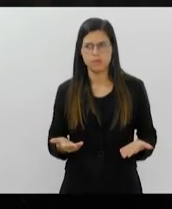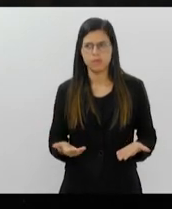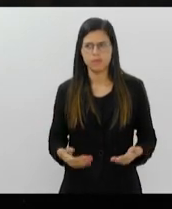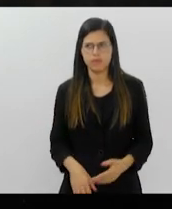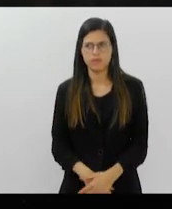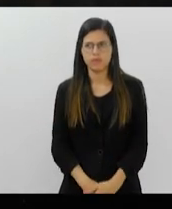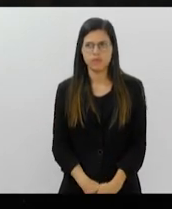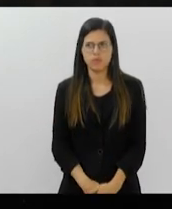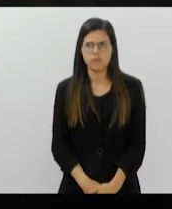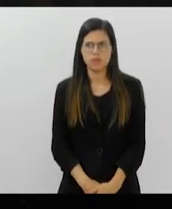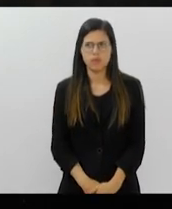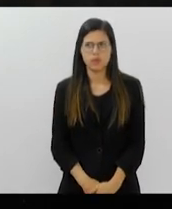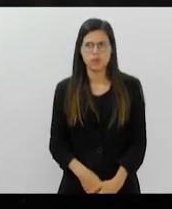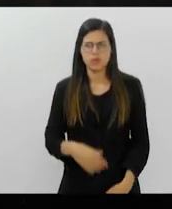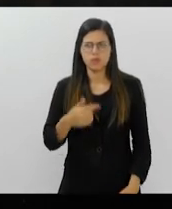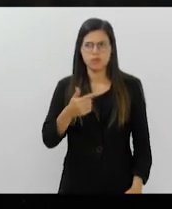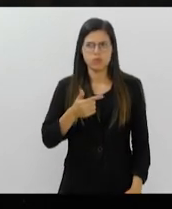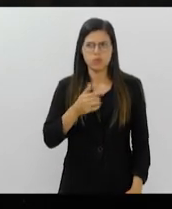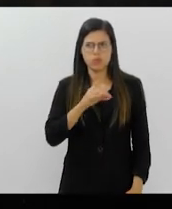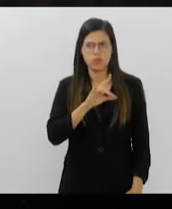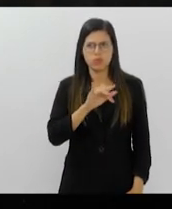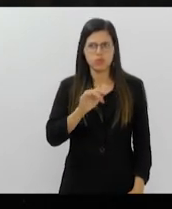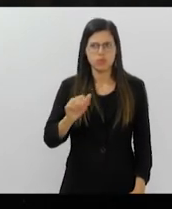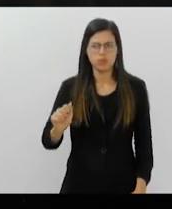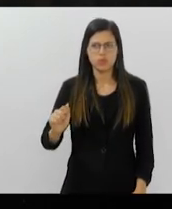é o segundo dia